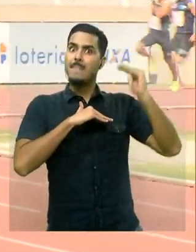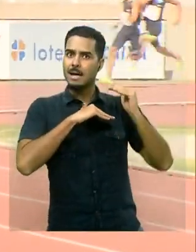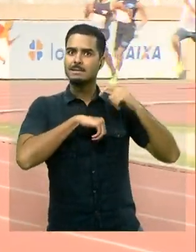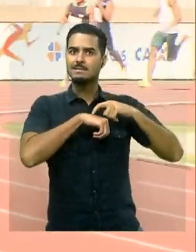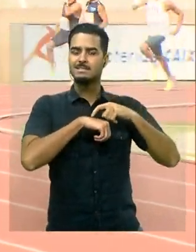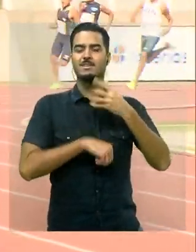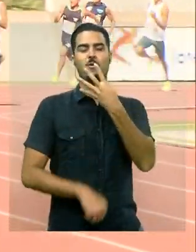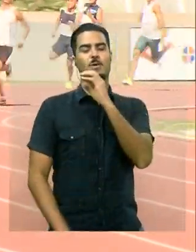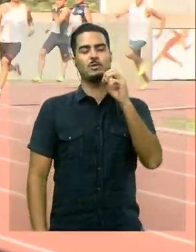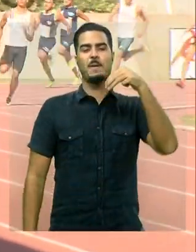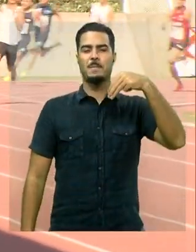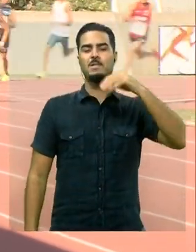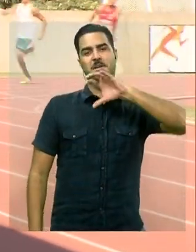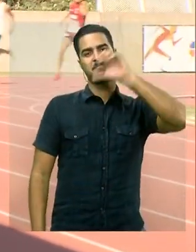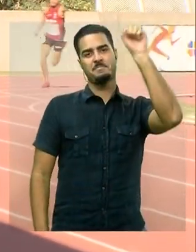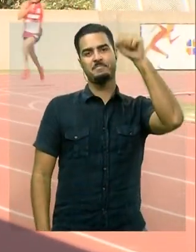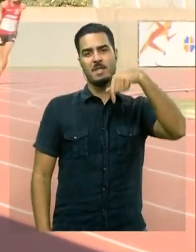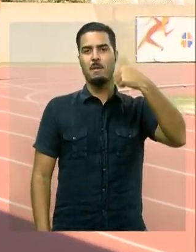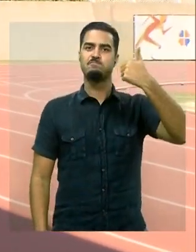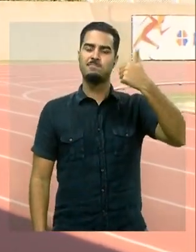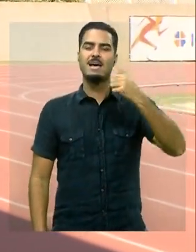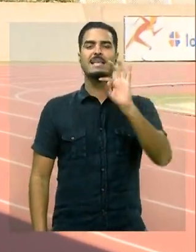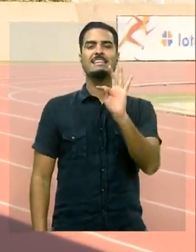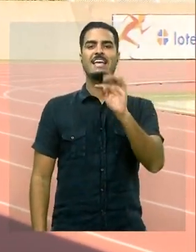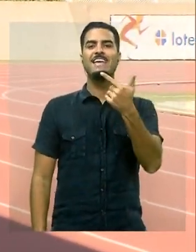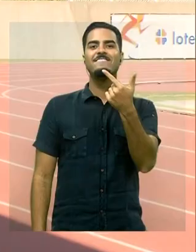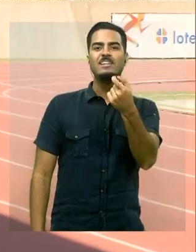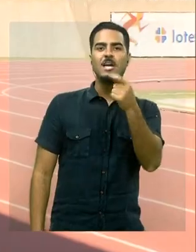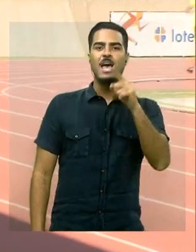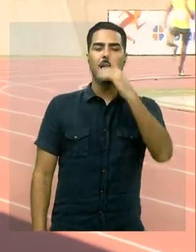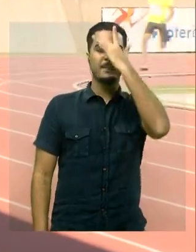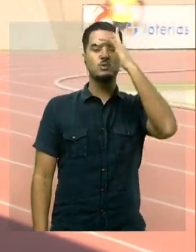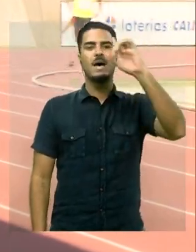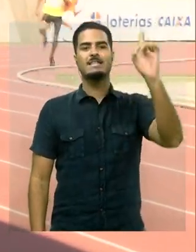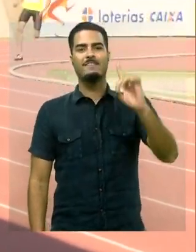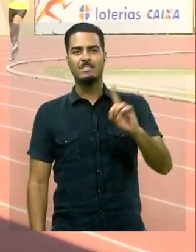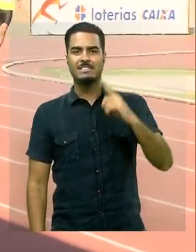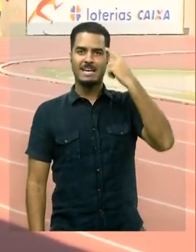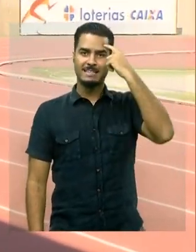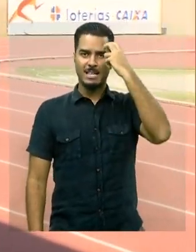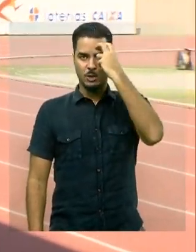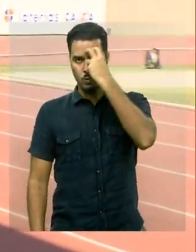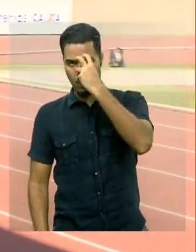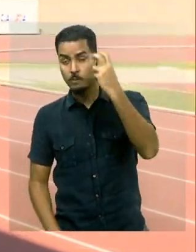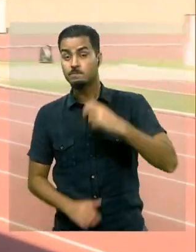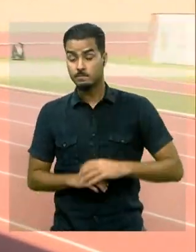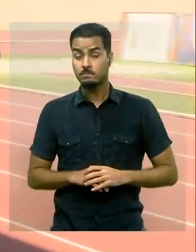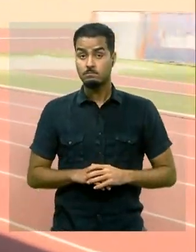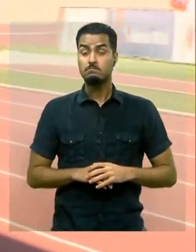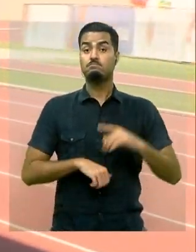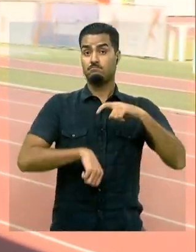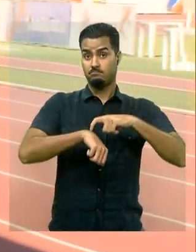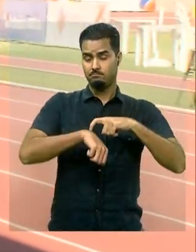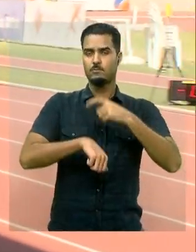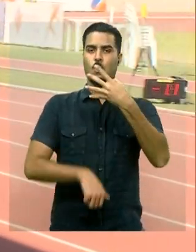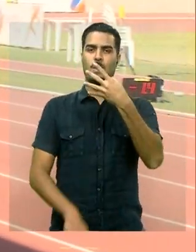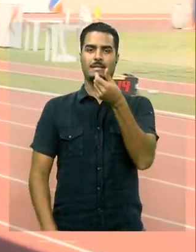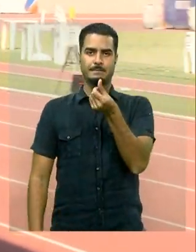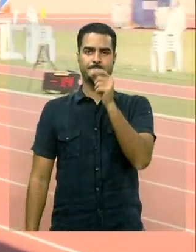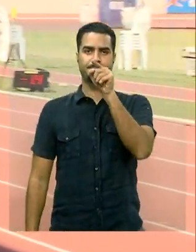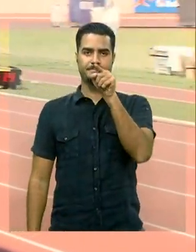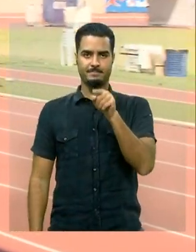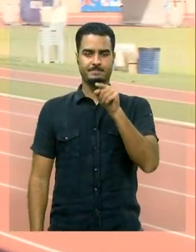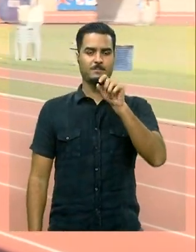os 400 metros da classe T20 para deficientes intelectuais, com 46 segundos